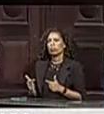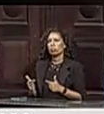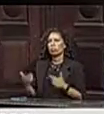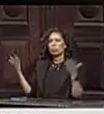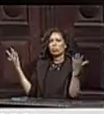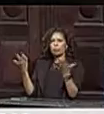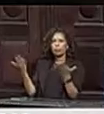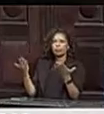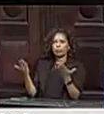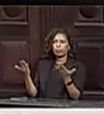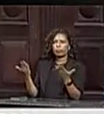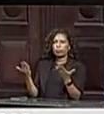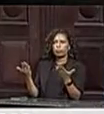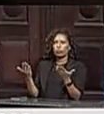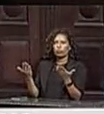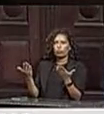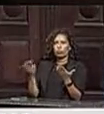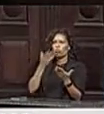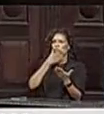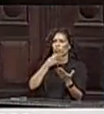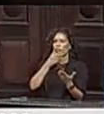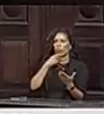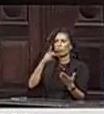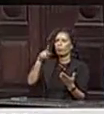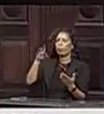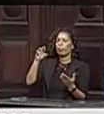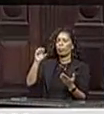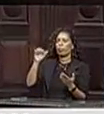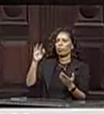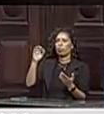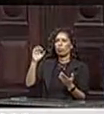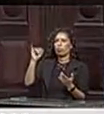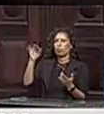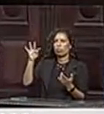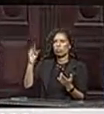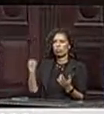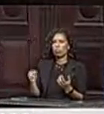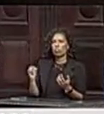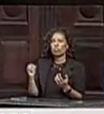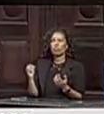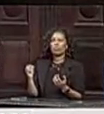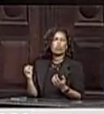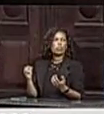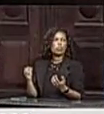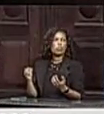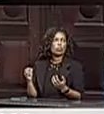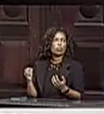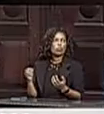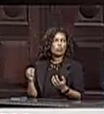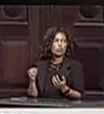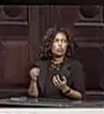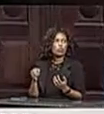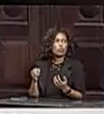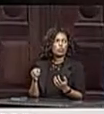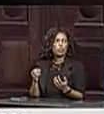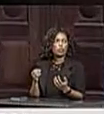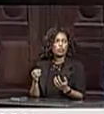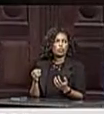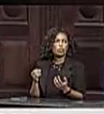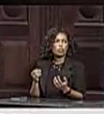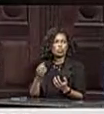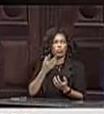Agora, pretende a reforma previdenciária. Está sendo derrotado, porque